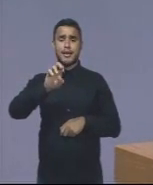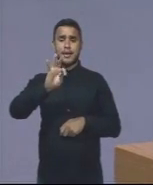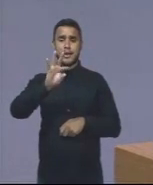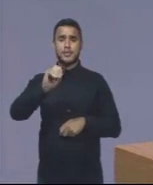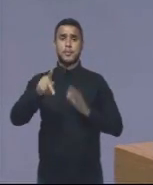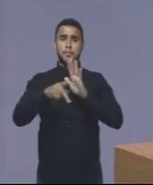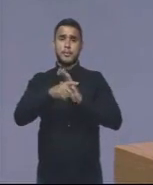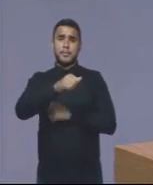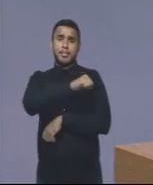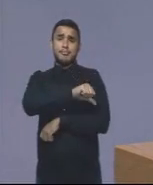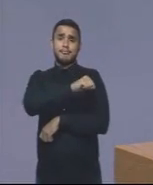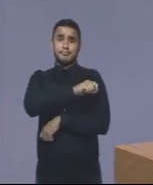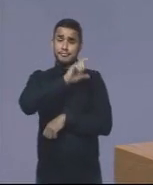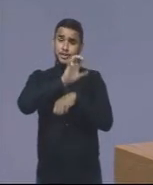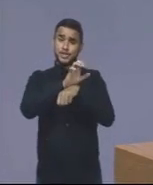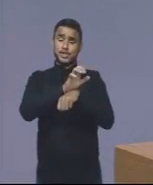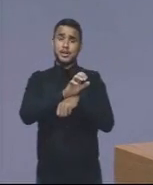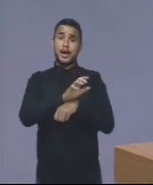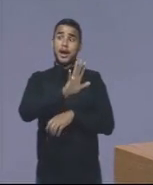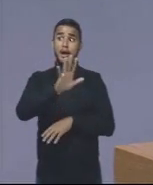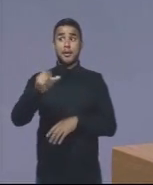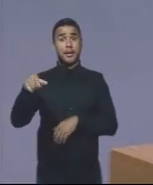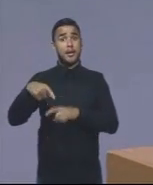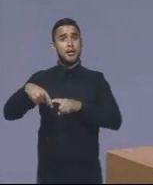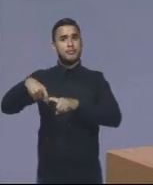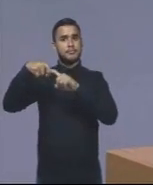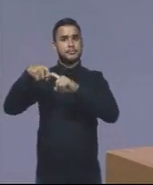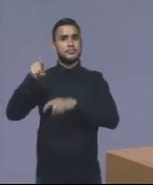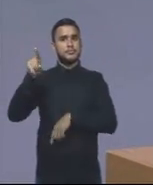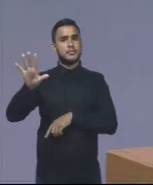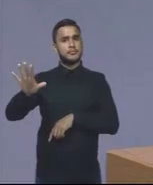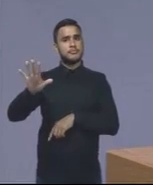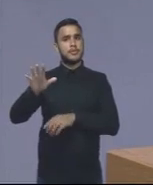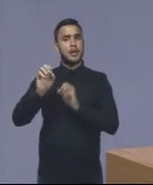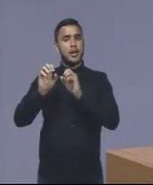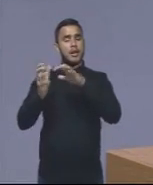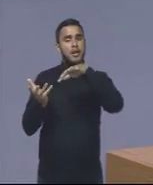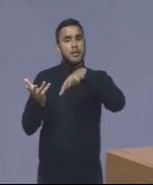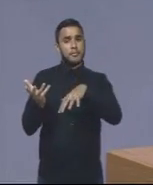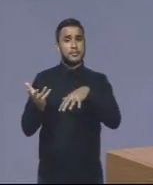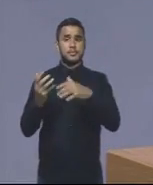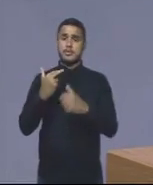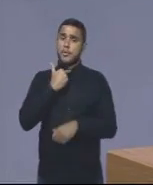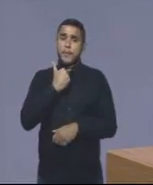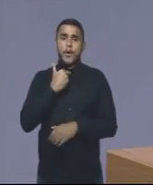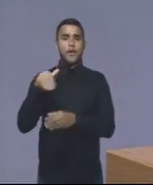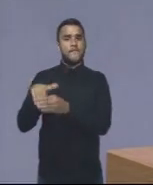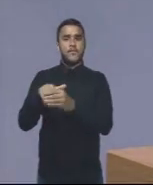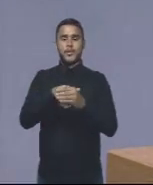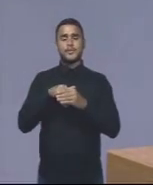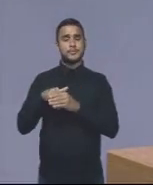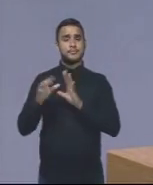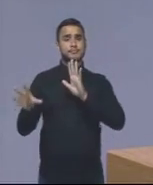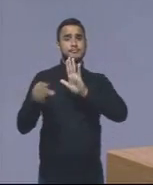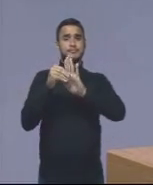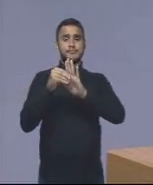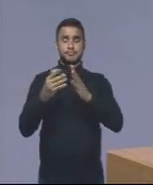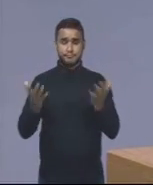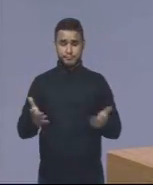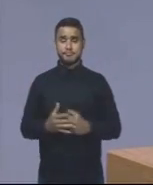disso, porque sabe que os pontos básicos dessa reforma vão atingir a classe média e o pobre.